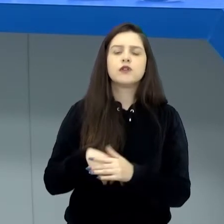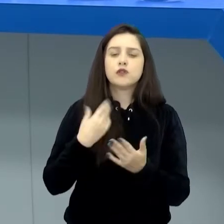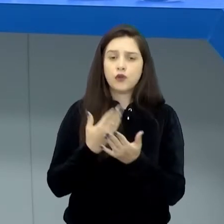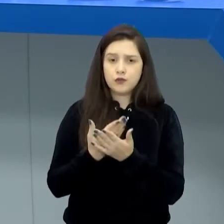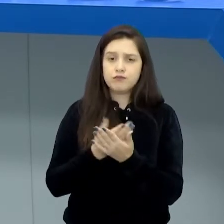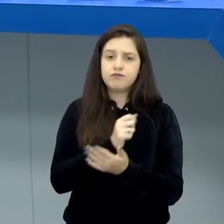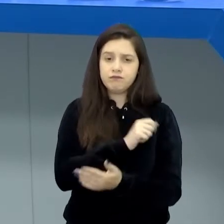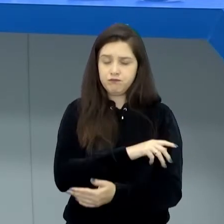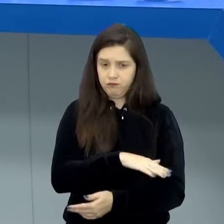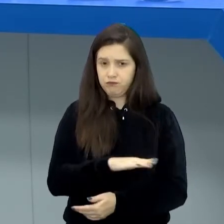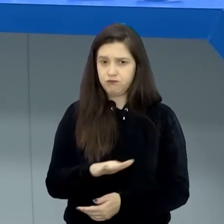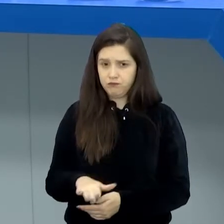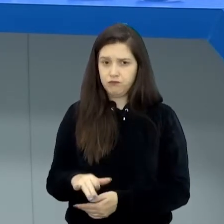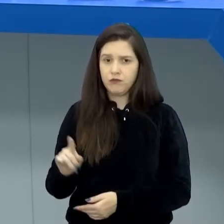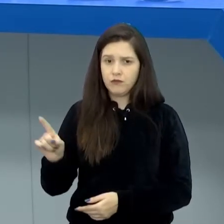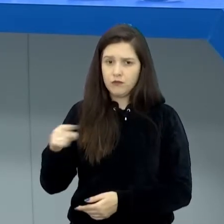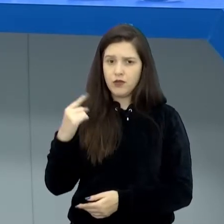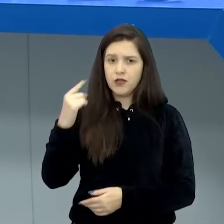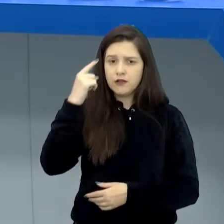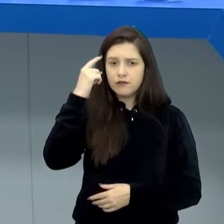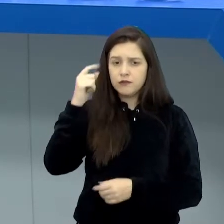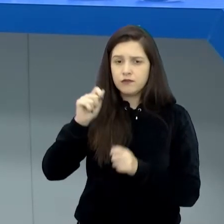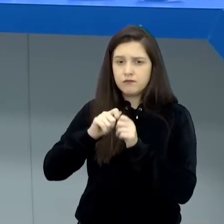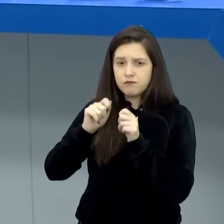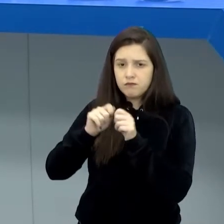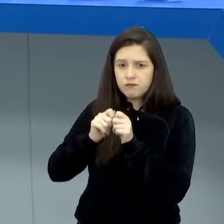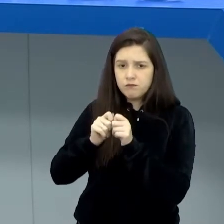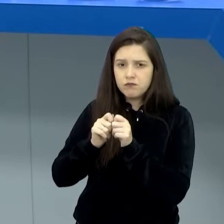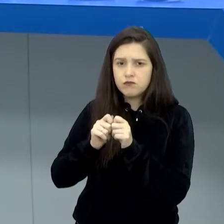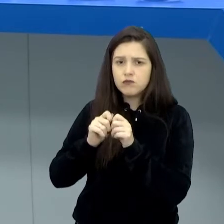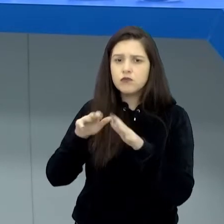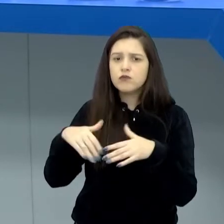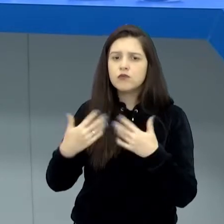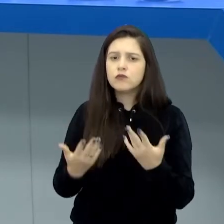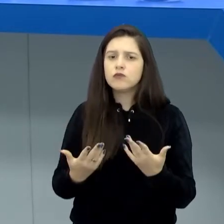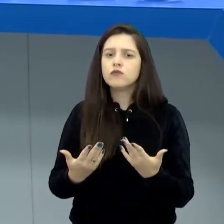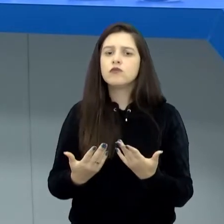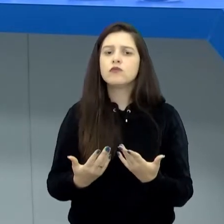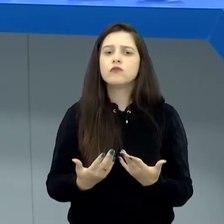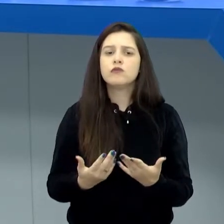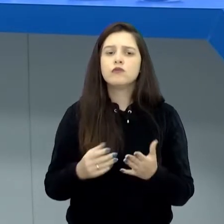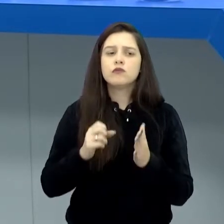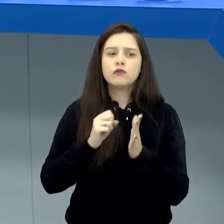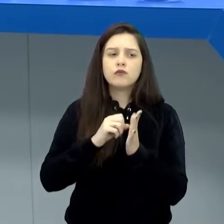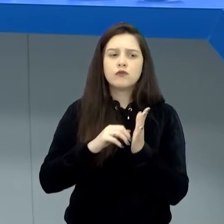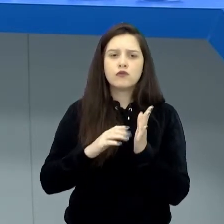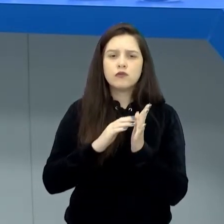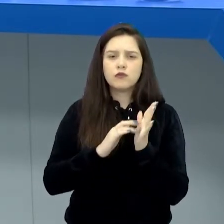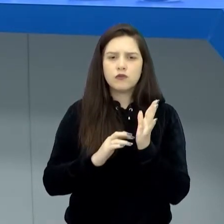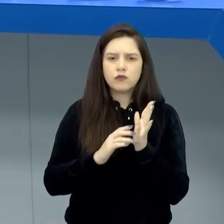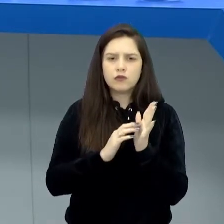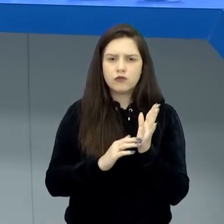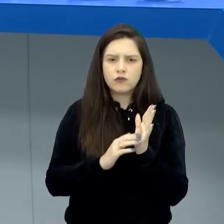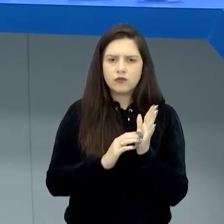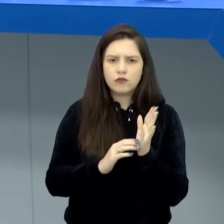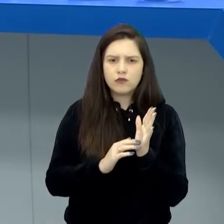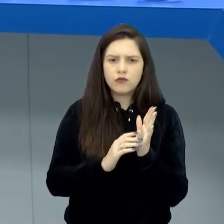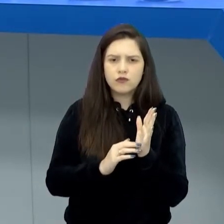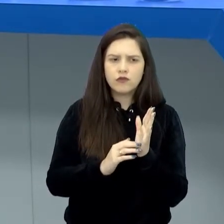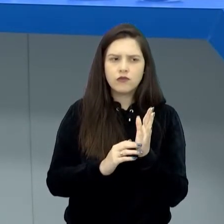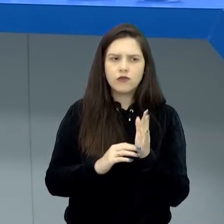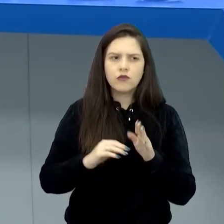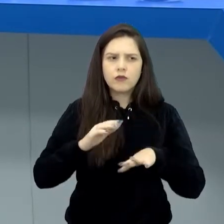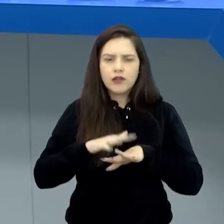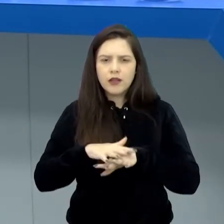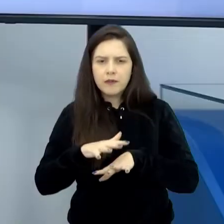estudantes, eles vão ter que fazer ali a constante, a de pressão ou é a constante de concentração Ali, ou